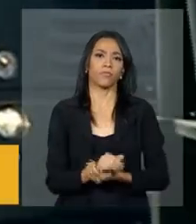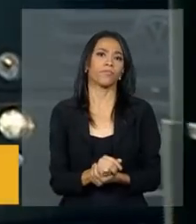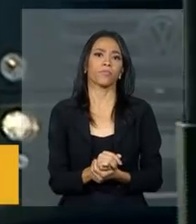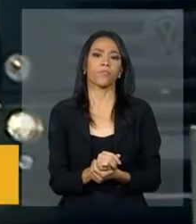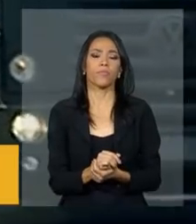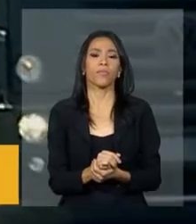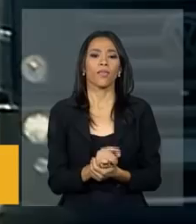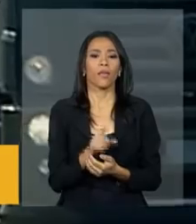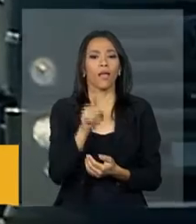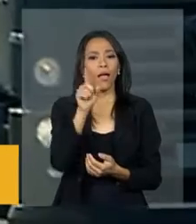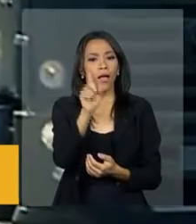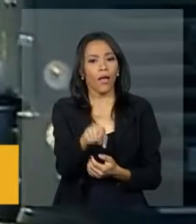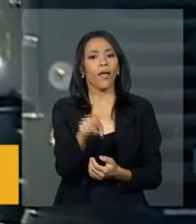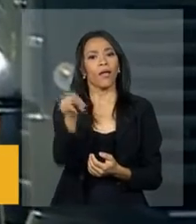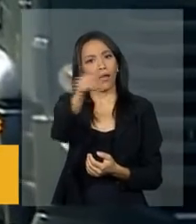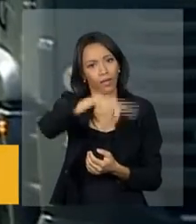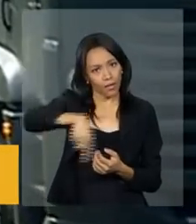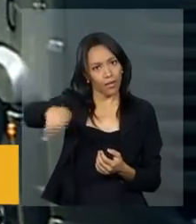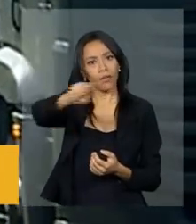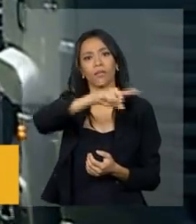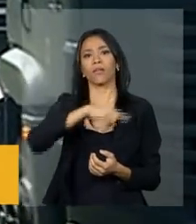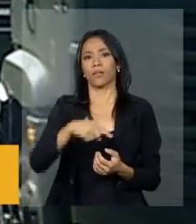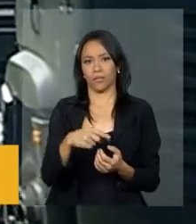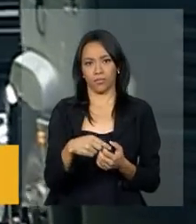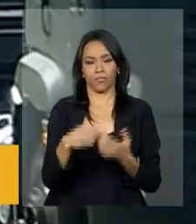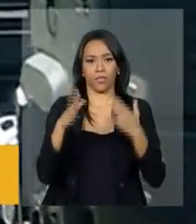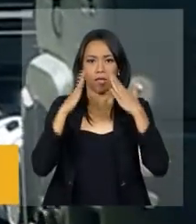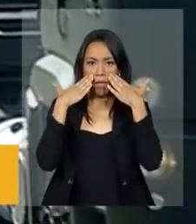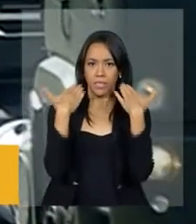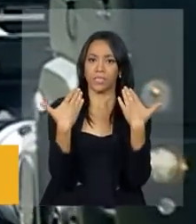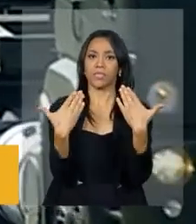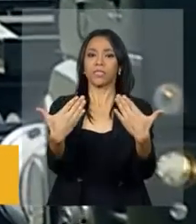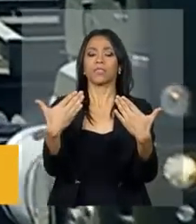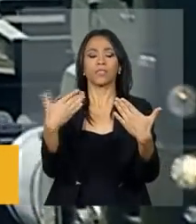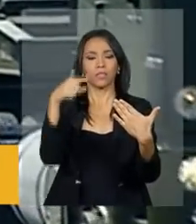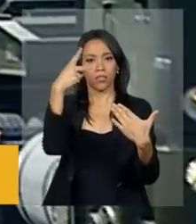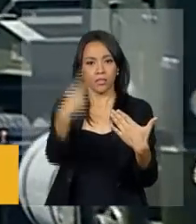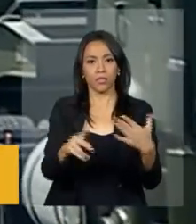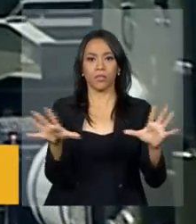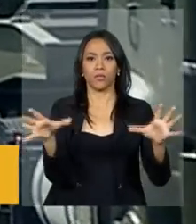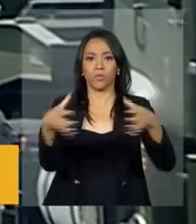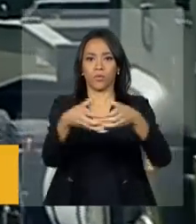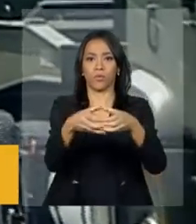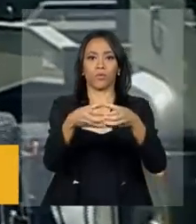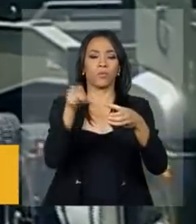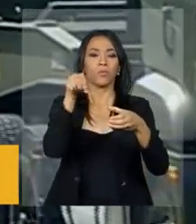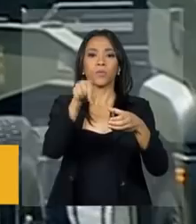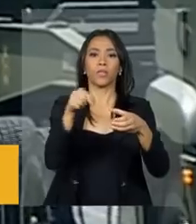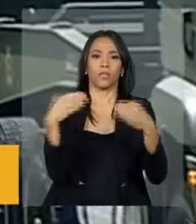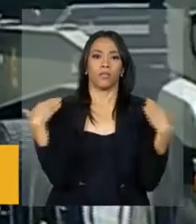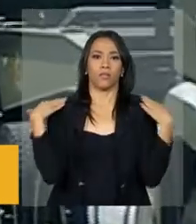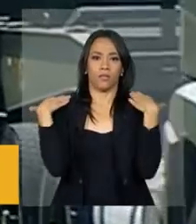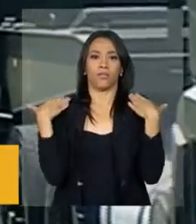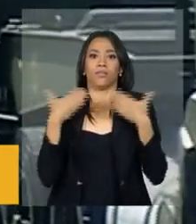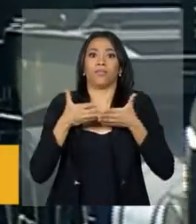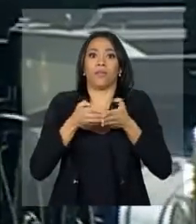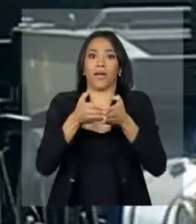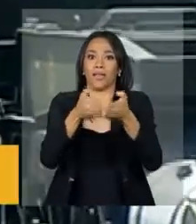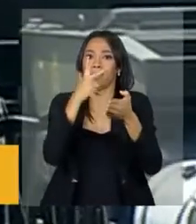Ou seja, o desfile da Marinha Terrestre ocorrendo simultaneamente aqui em Brasília e no Rio de Janeiro. Parece que foi até coordenado, né?